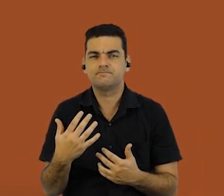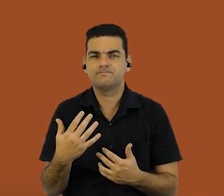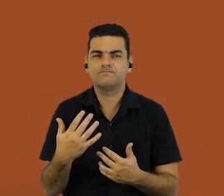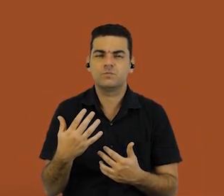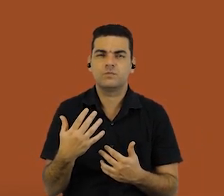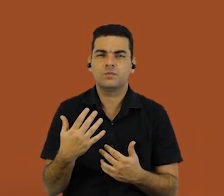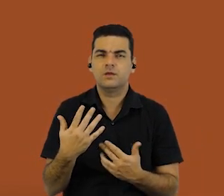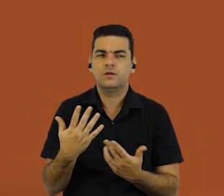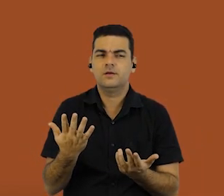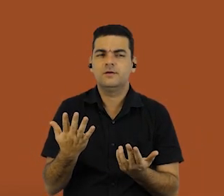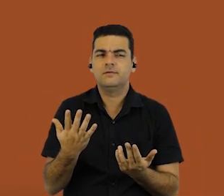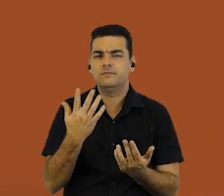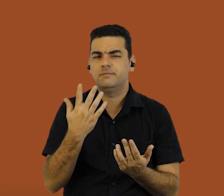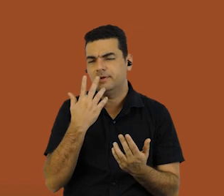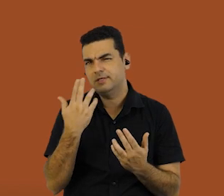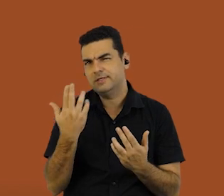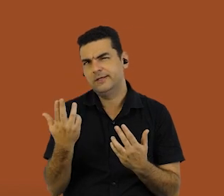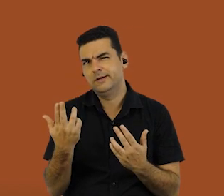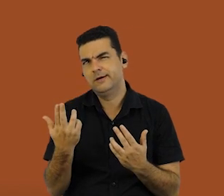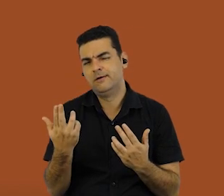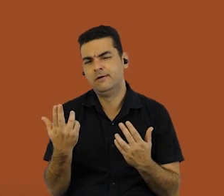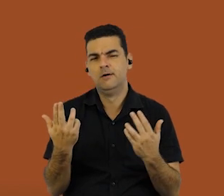numa relação